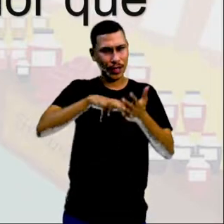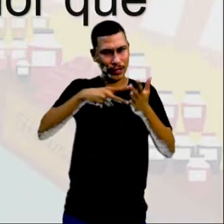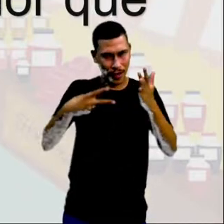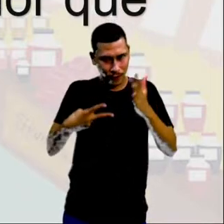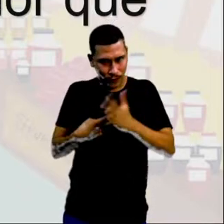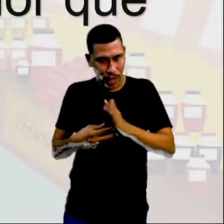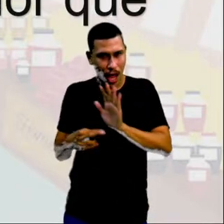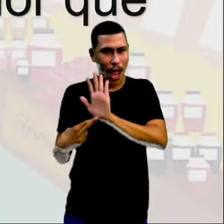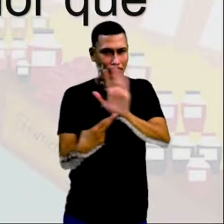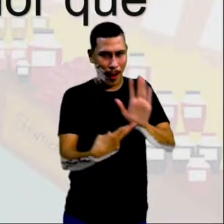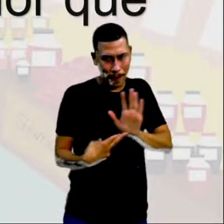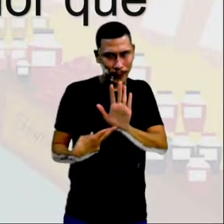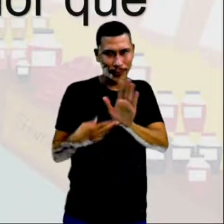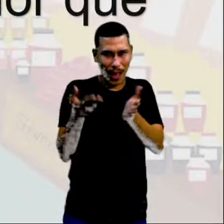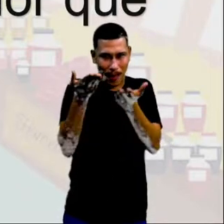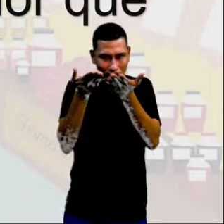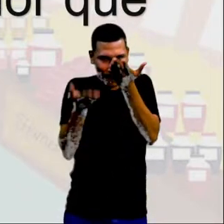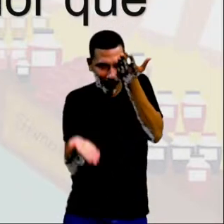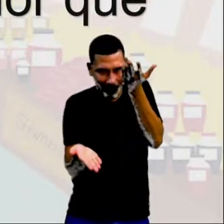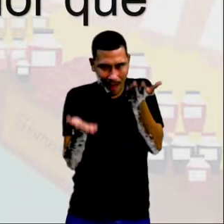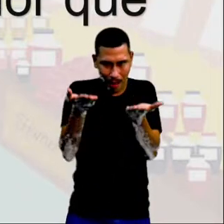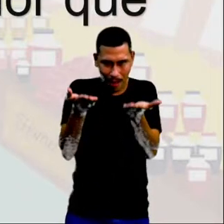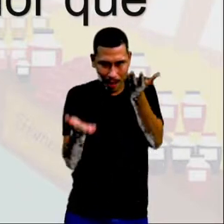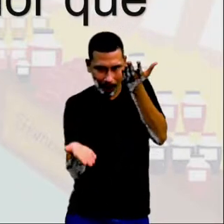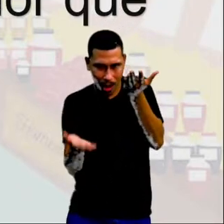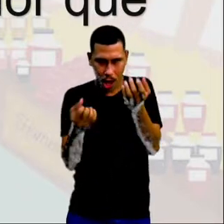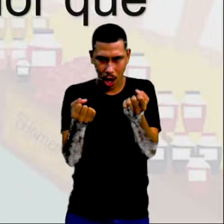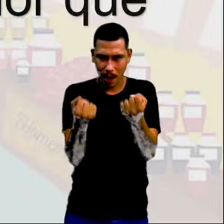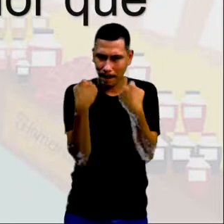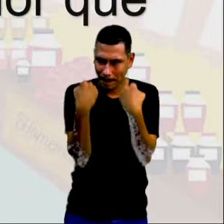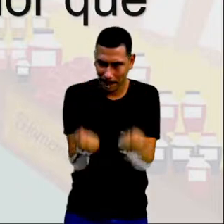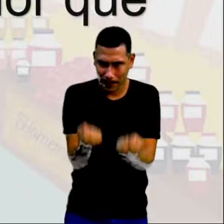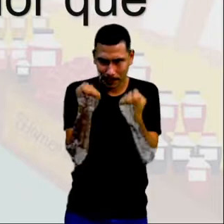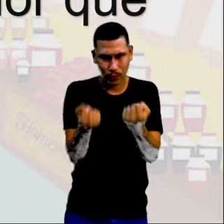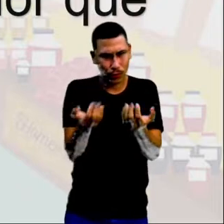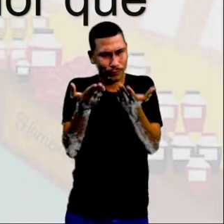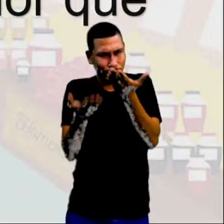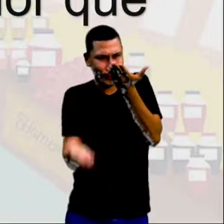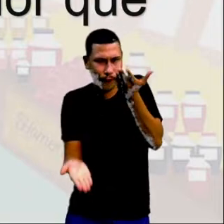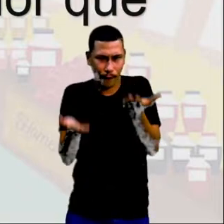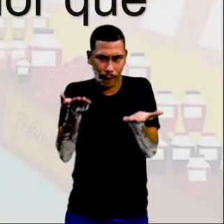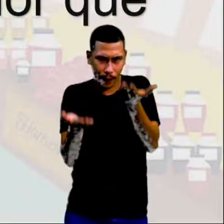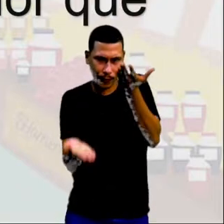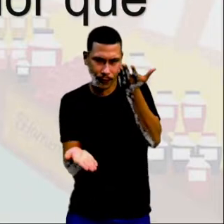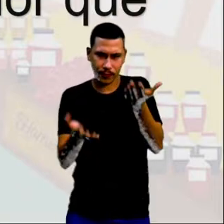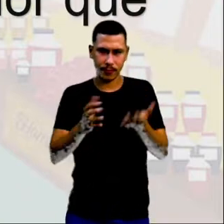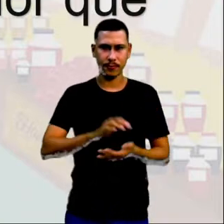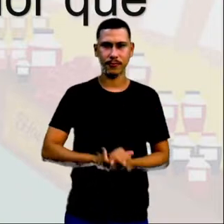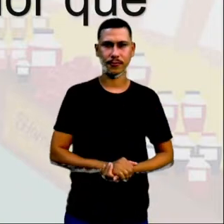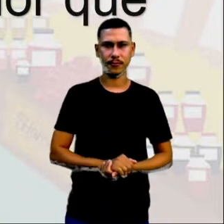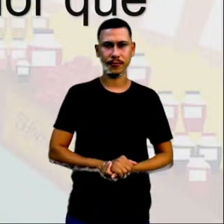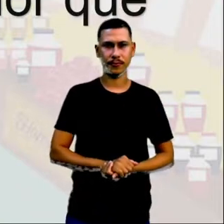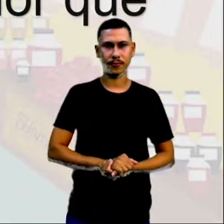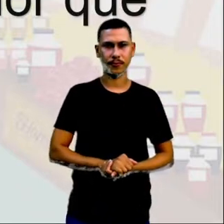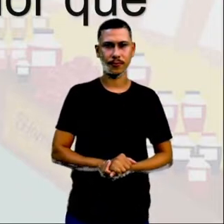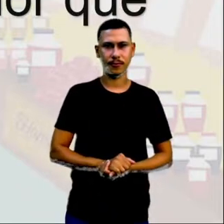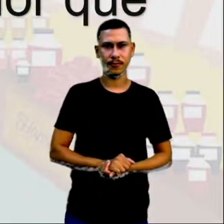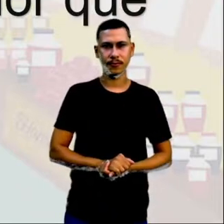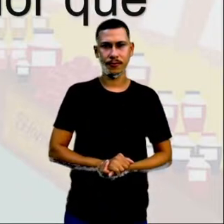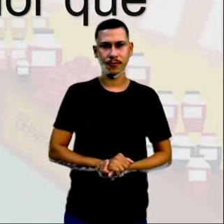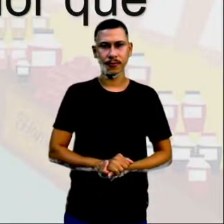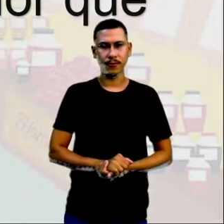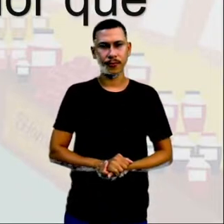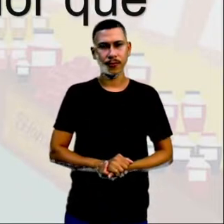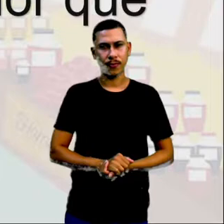esse desequilíbrio, quando a gente não consegue ter uma igualdade. Tudo bem? E a gente